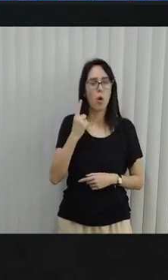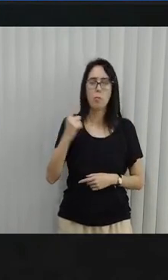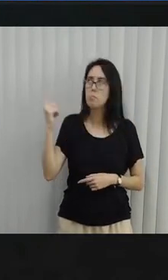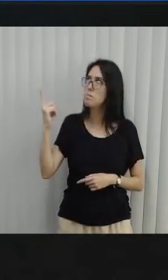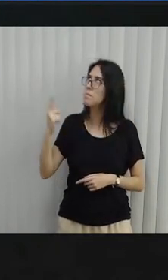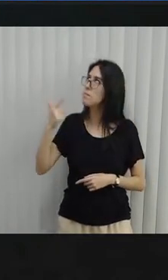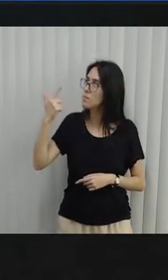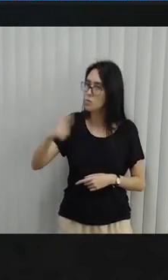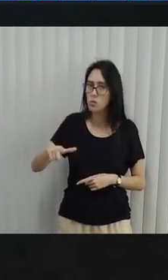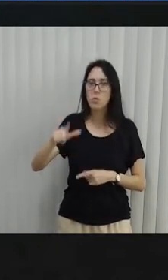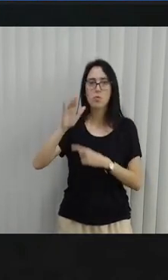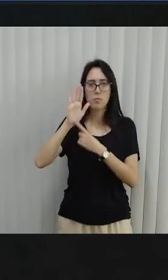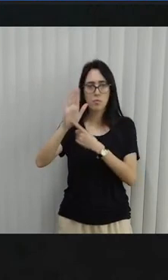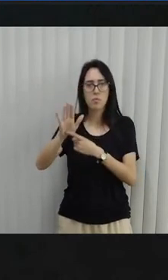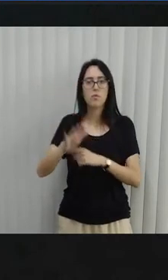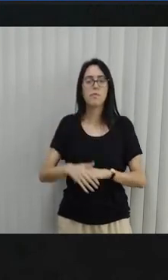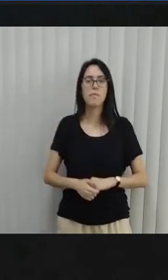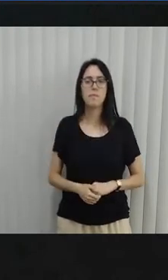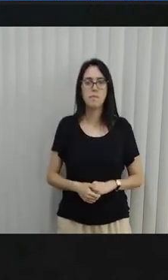Novo,